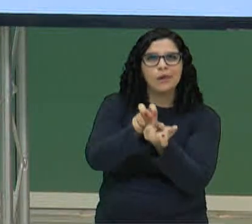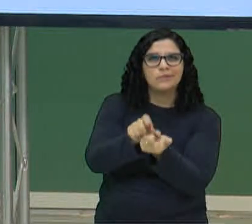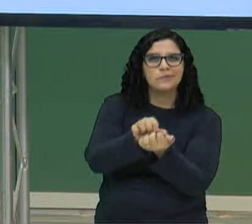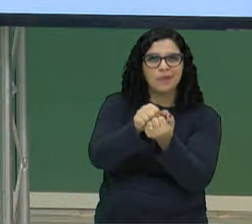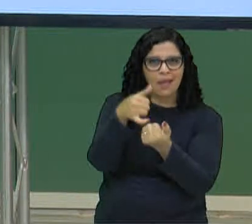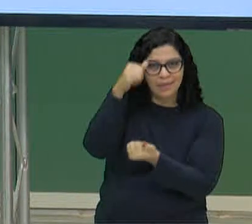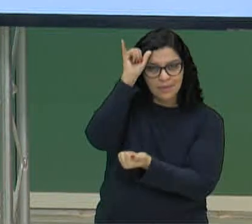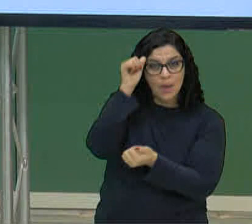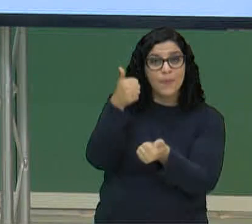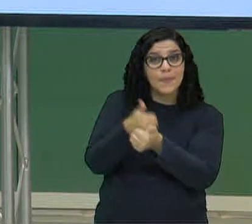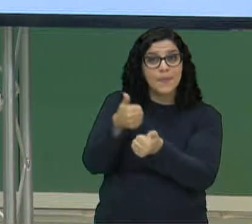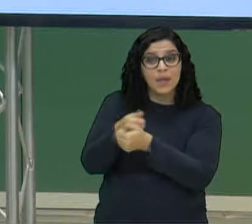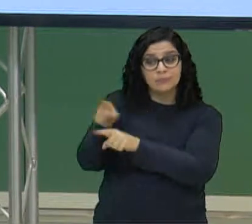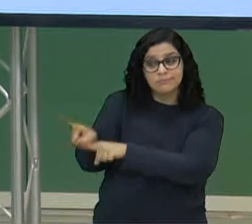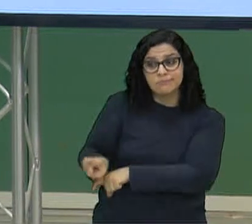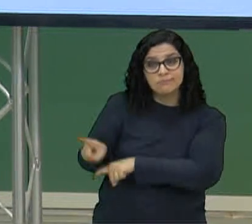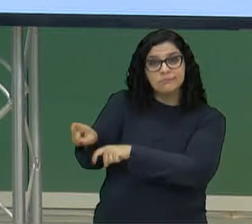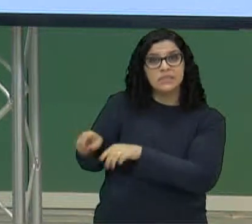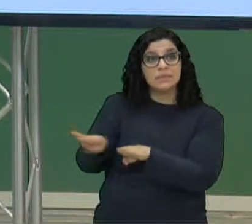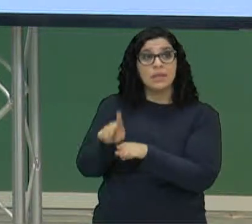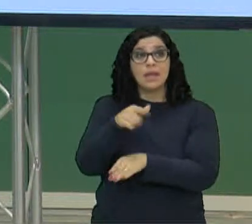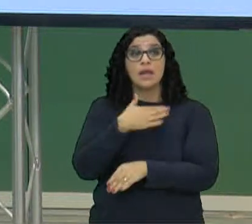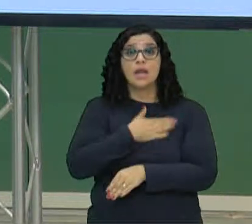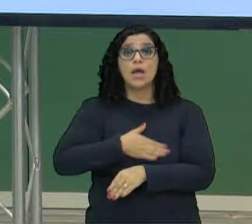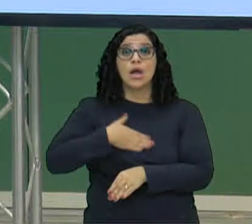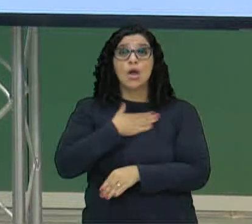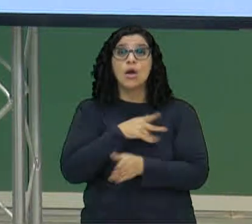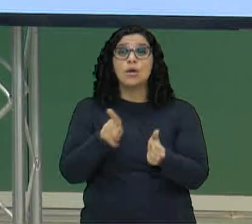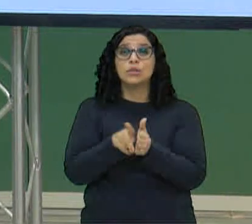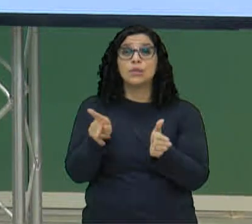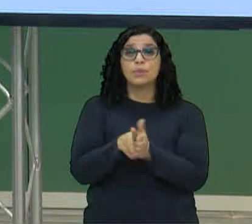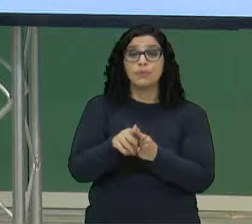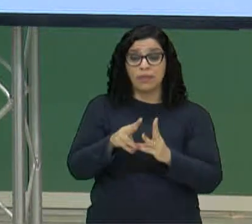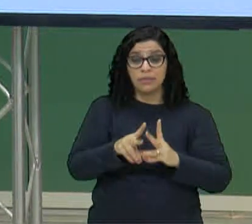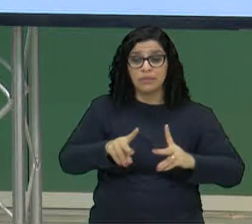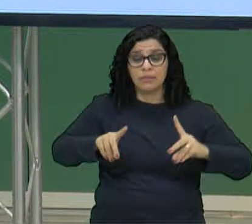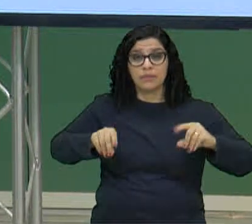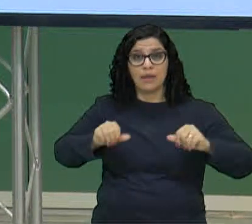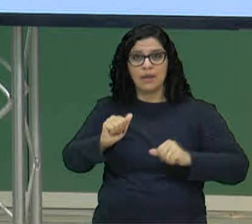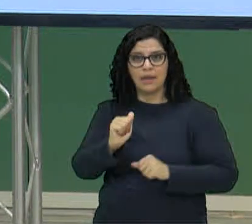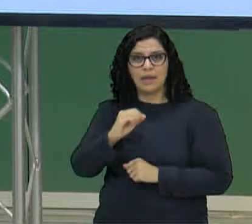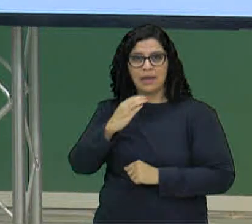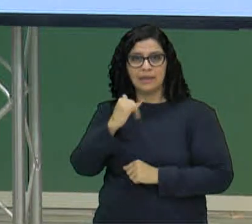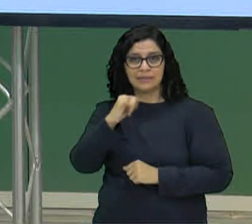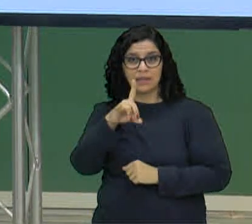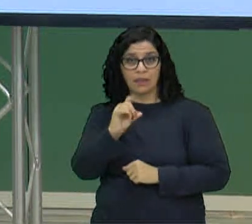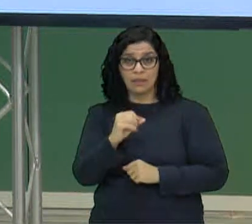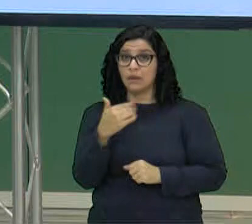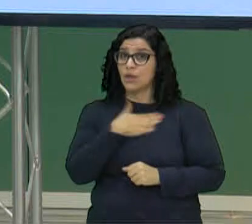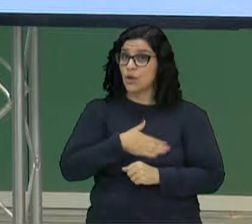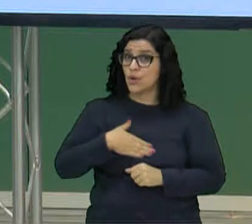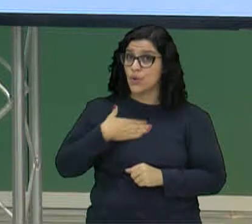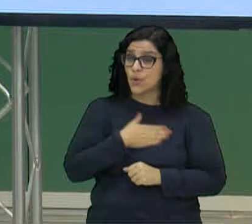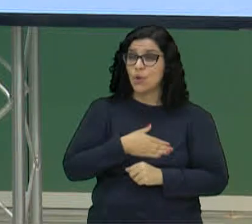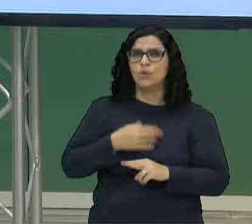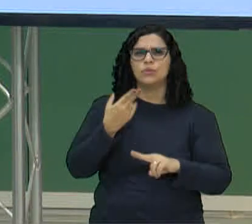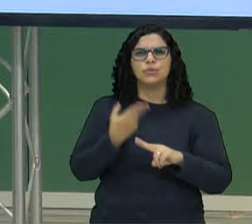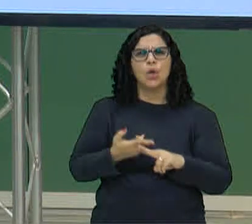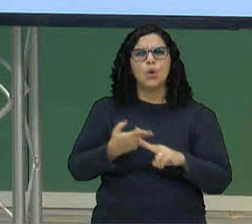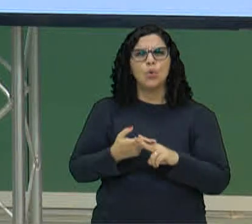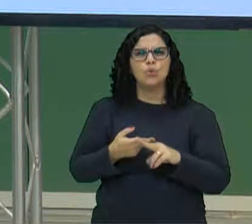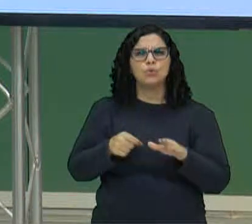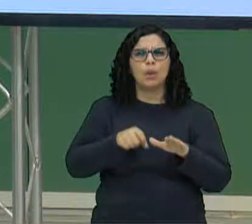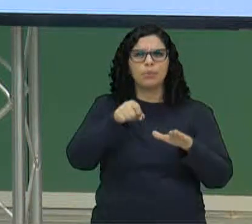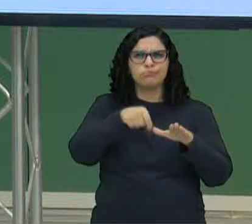bordas de lavouras. Ela gosta da acidez do solo, então onde o solo está ficando ácido, o uso de